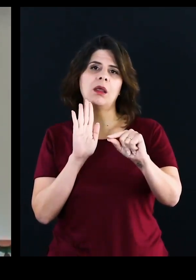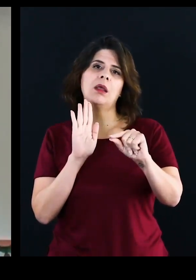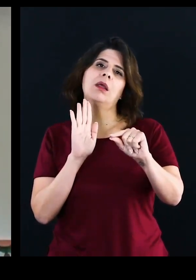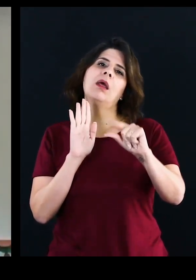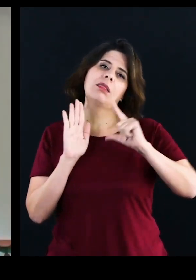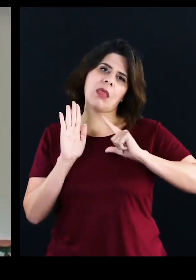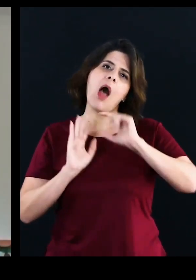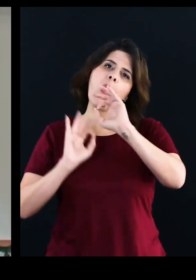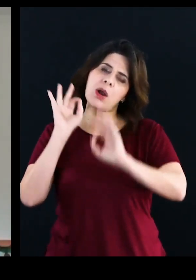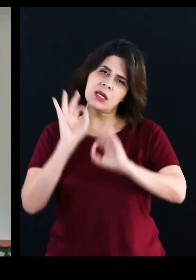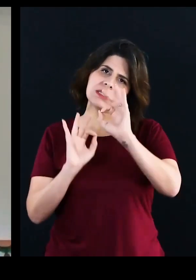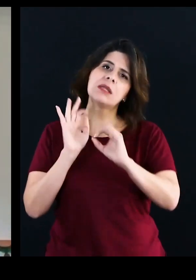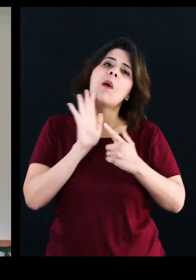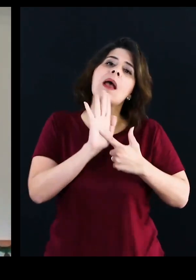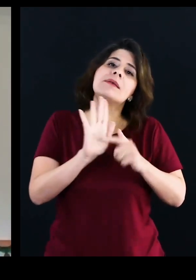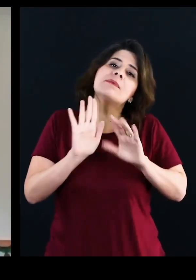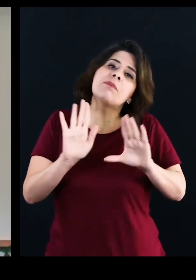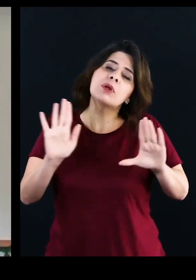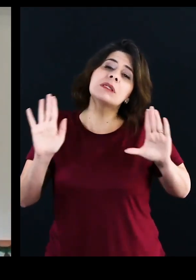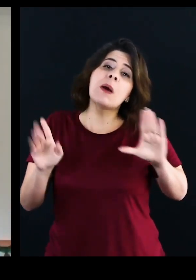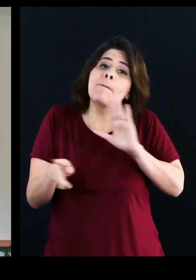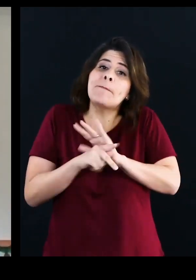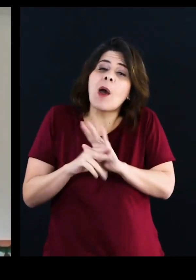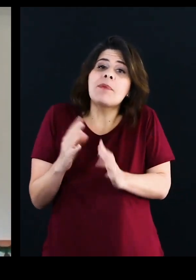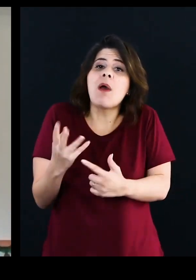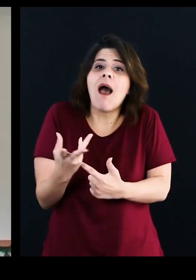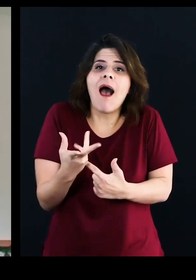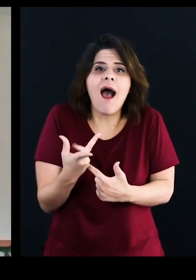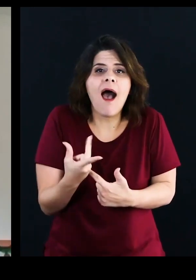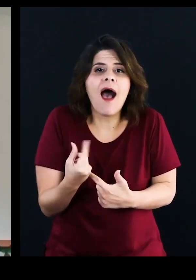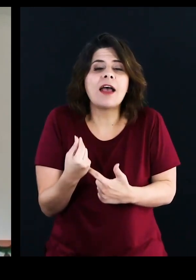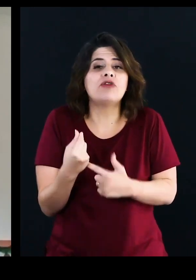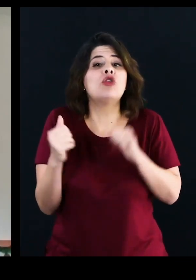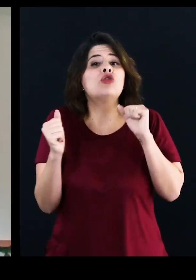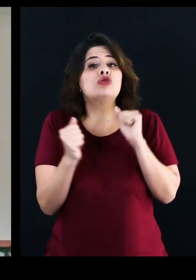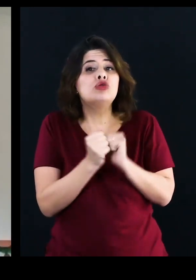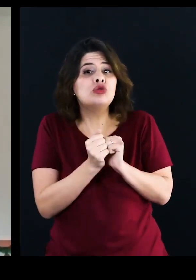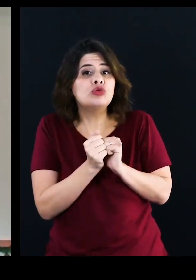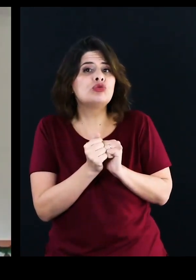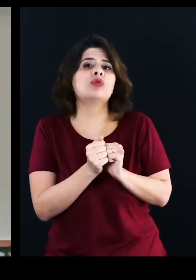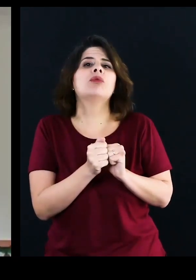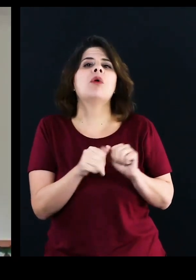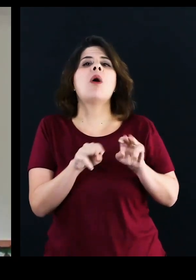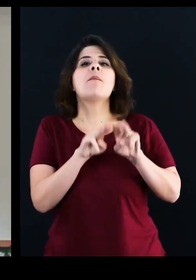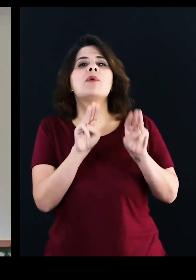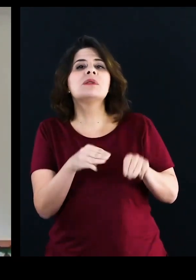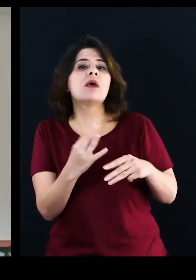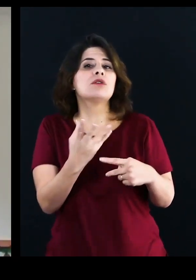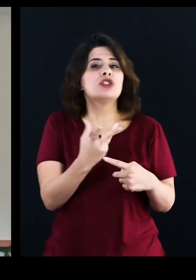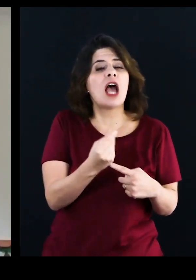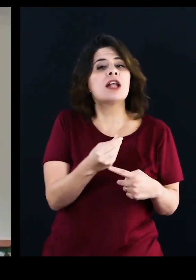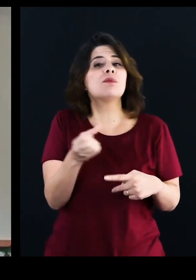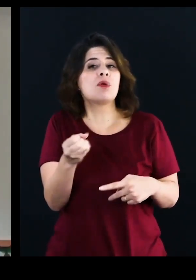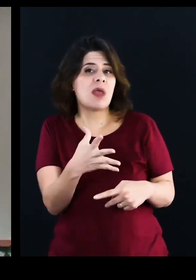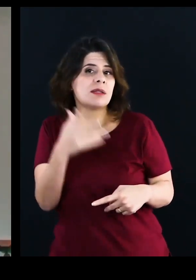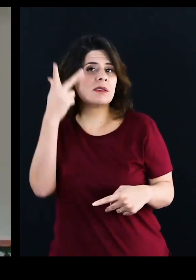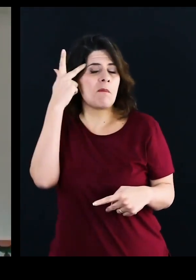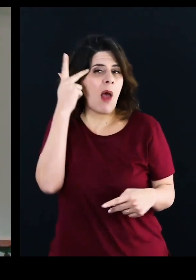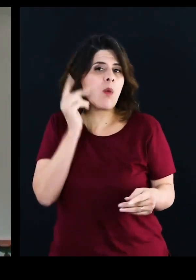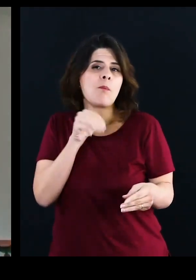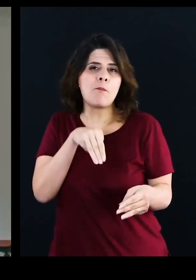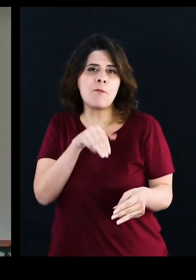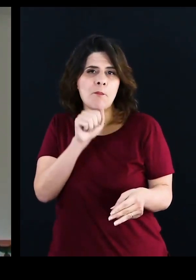de uma mostra de arte junto com o Museu de Arte Moderna de São Paulo, que era para acontecer nesse ano, nós transferimos para o ano que